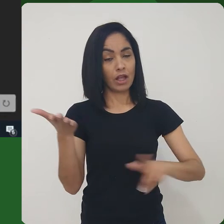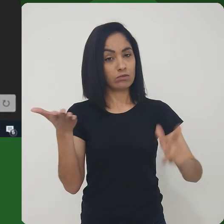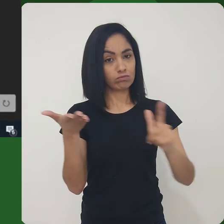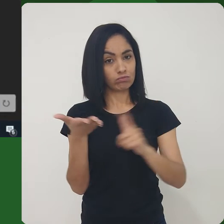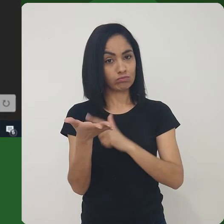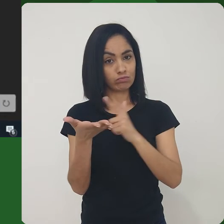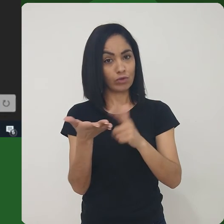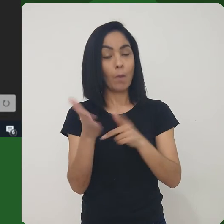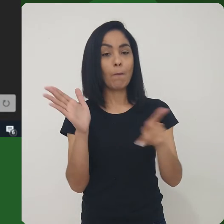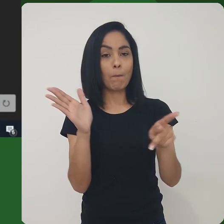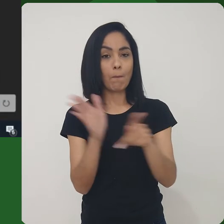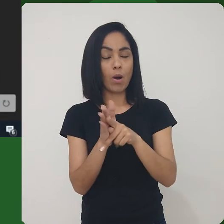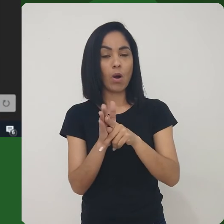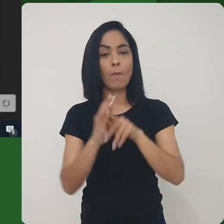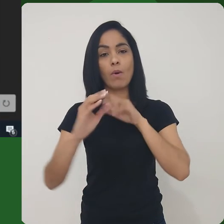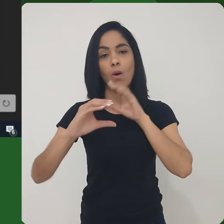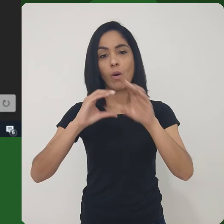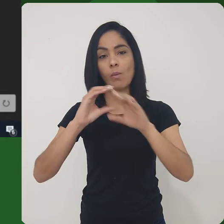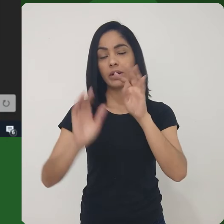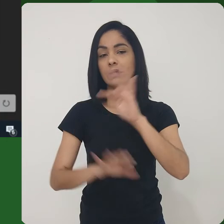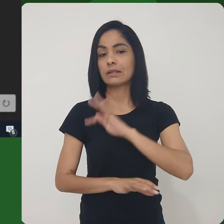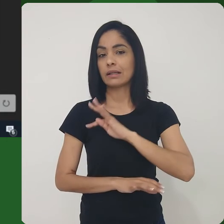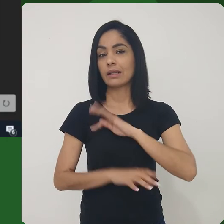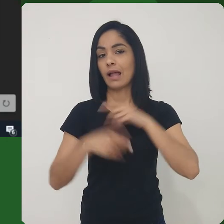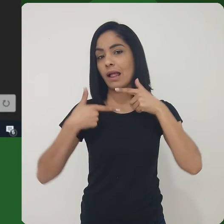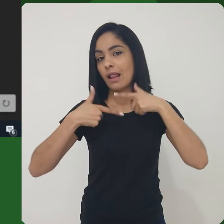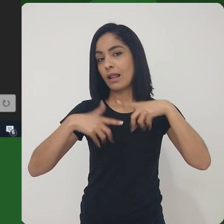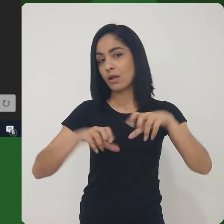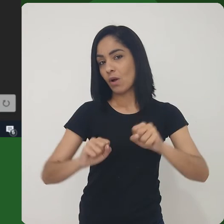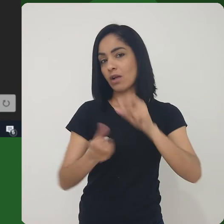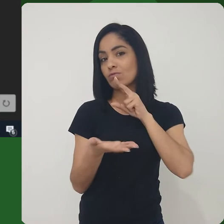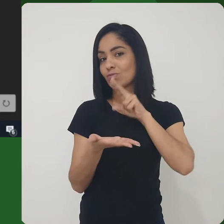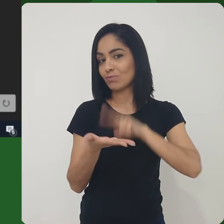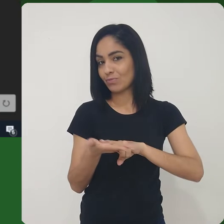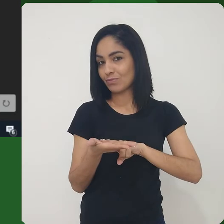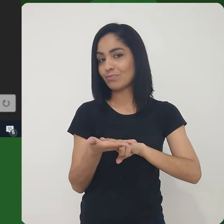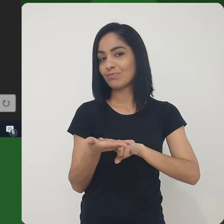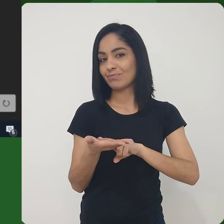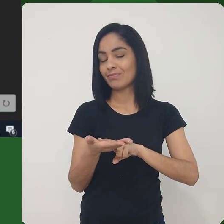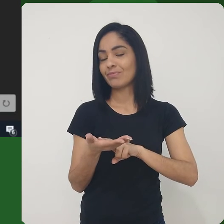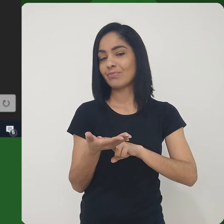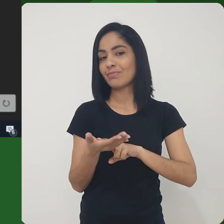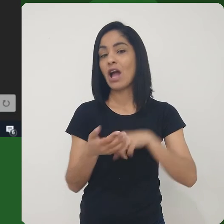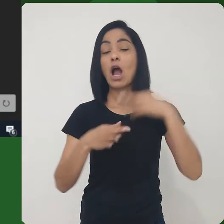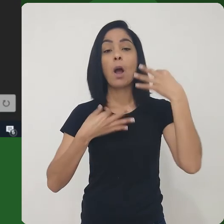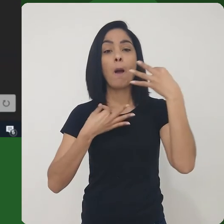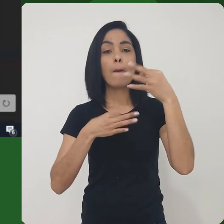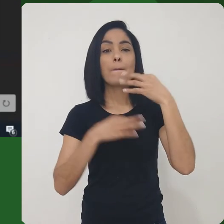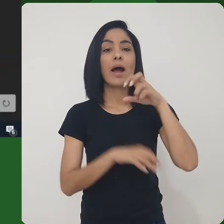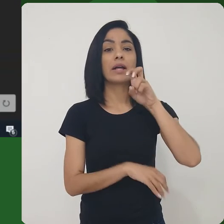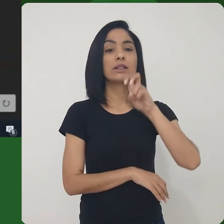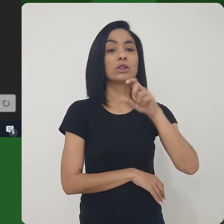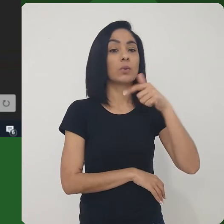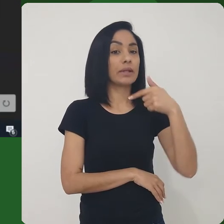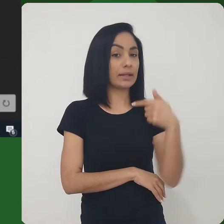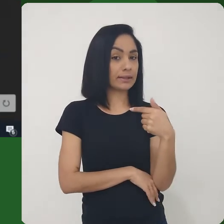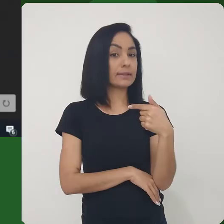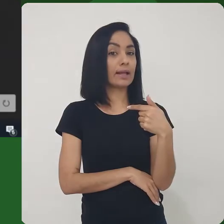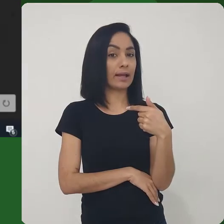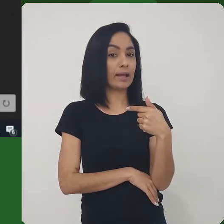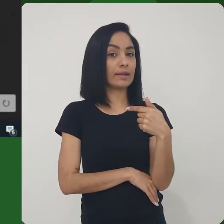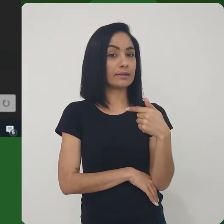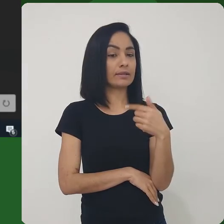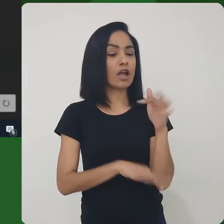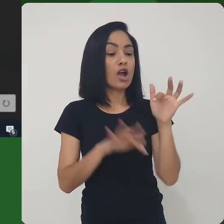com o livro, né, Comunicação Técnica, Linguagem e Correspondência. Estamos na página